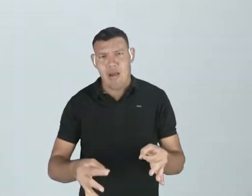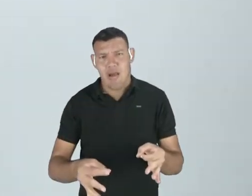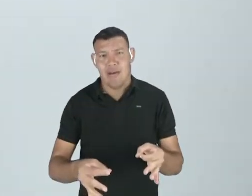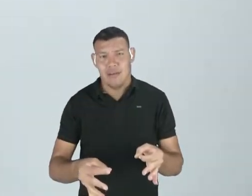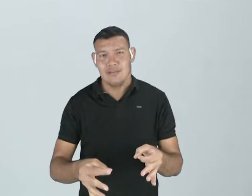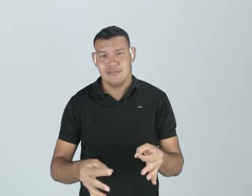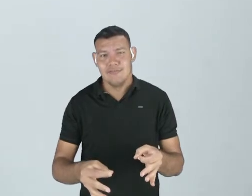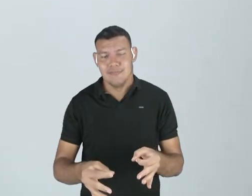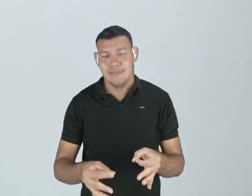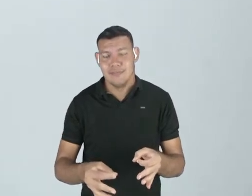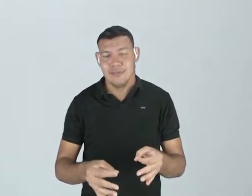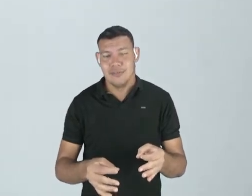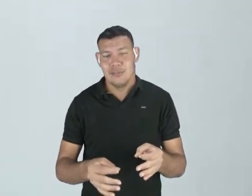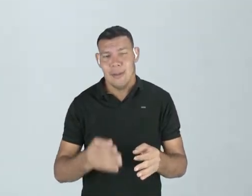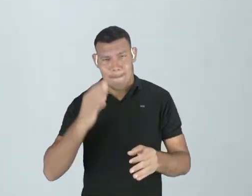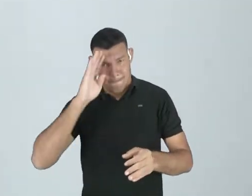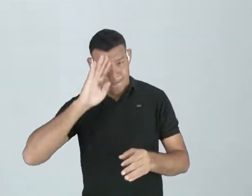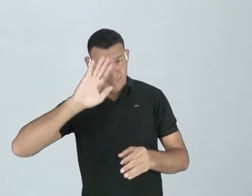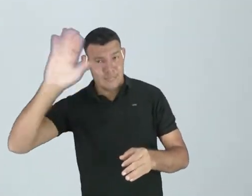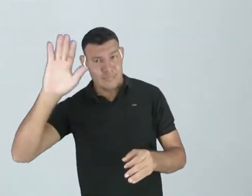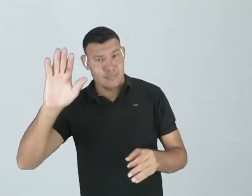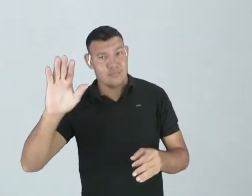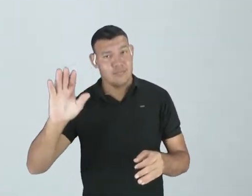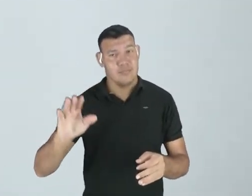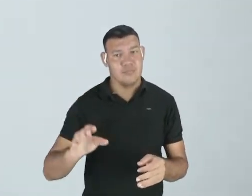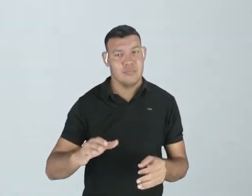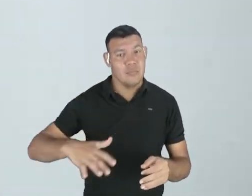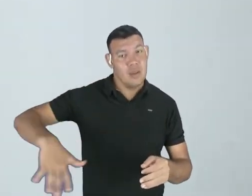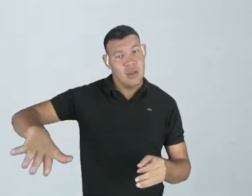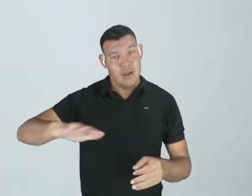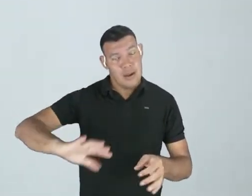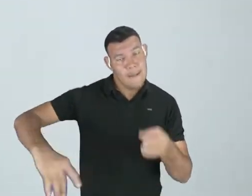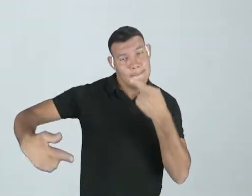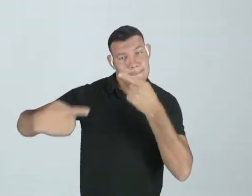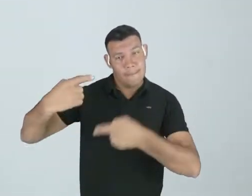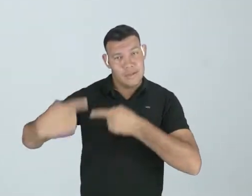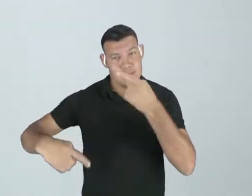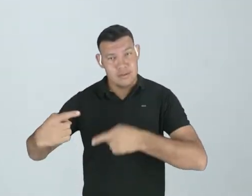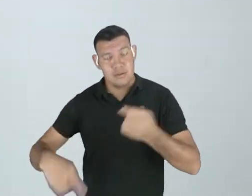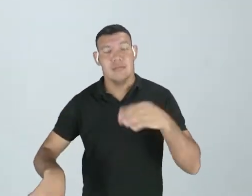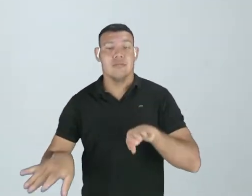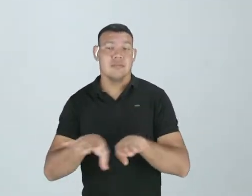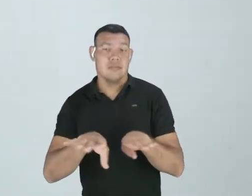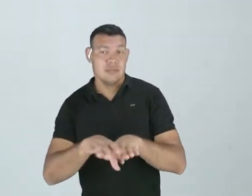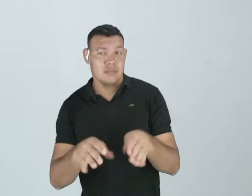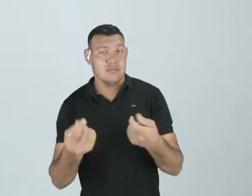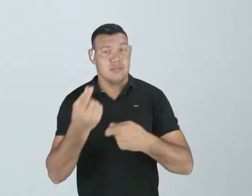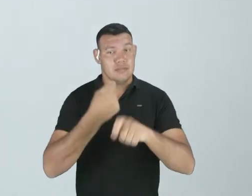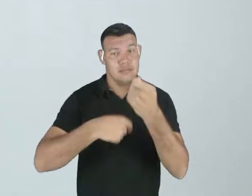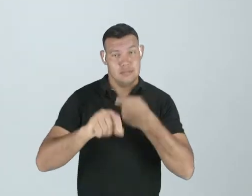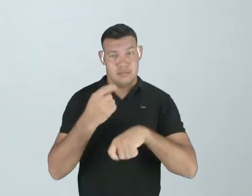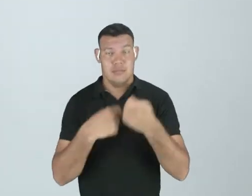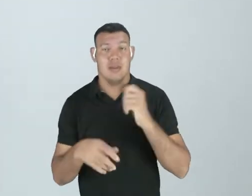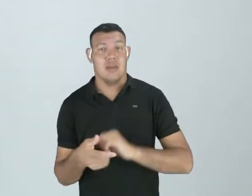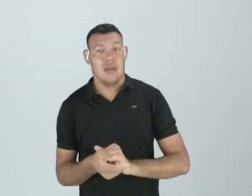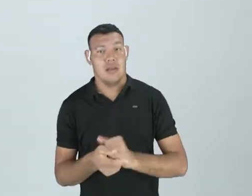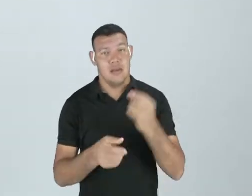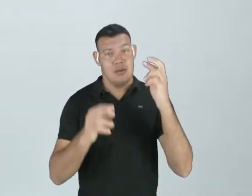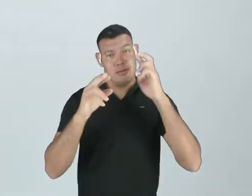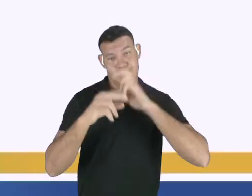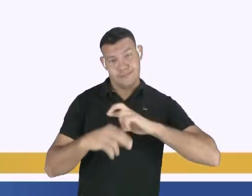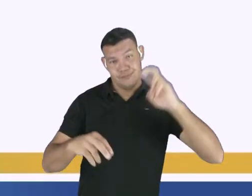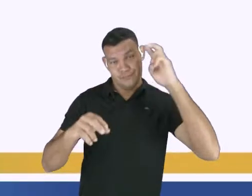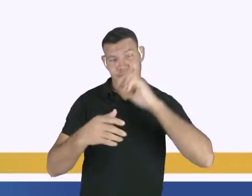nos âmbitos políticos e econômicos, certo? Então a gente vai ver um pouquinho sobre essas novas teorias. Observem aí.